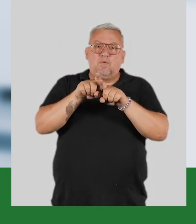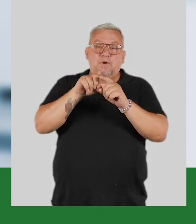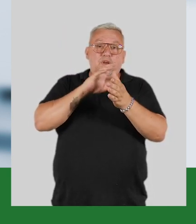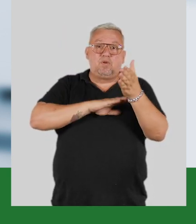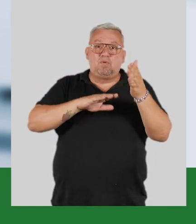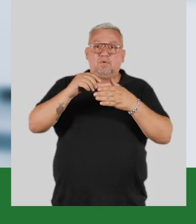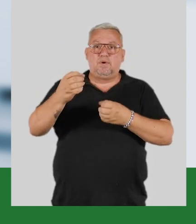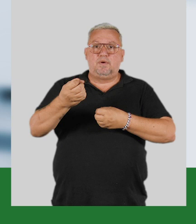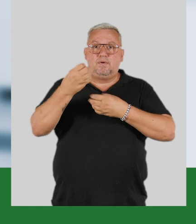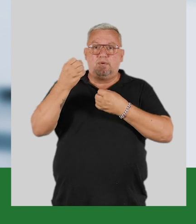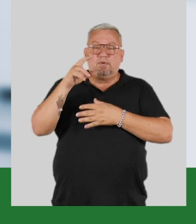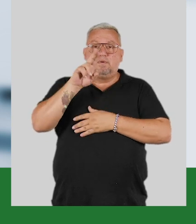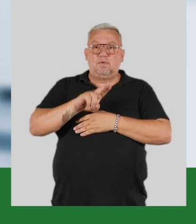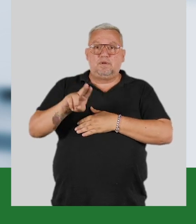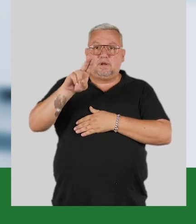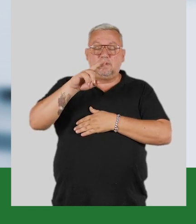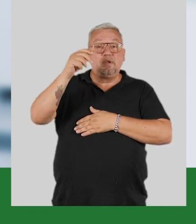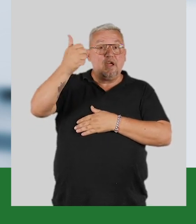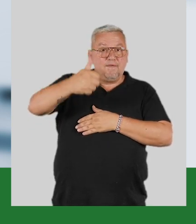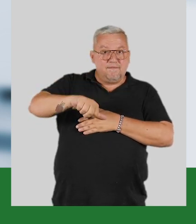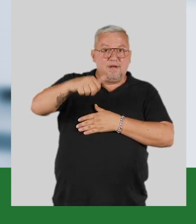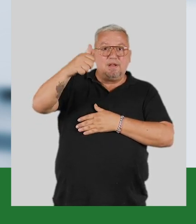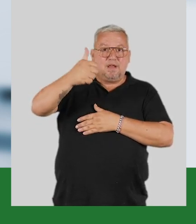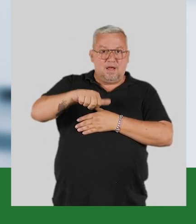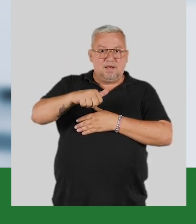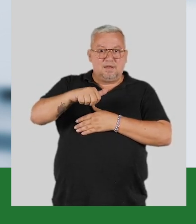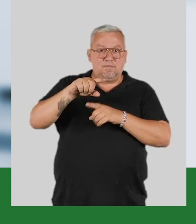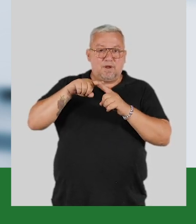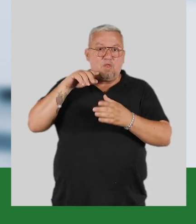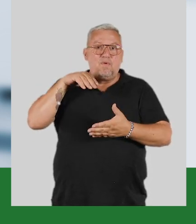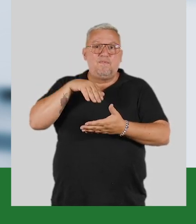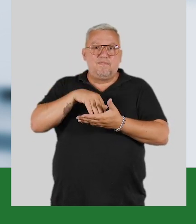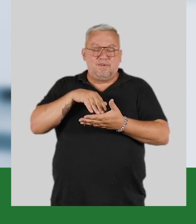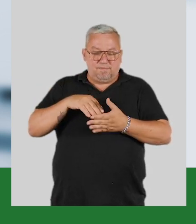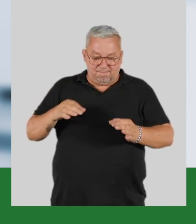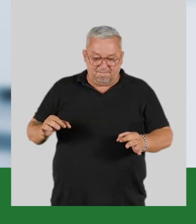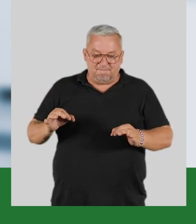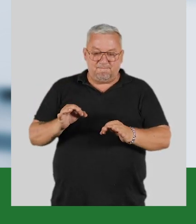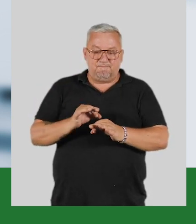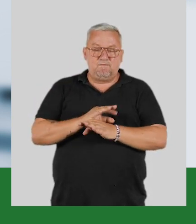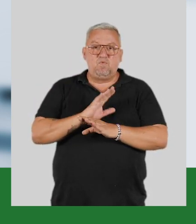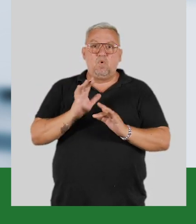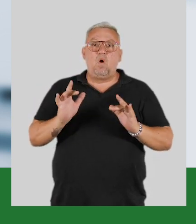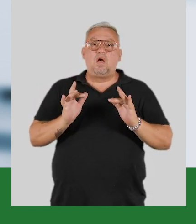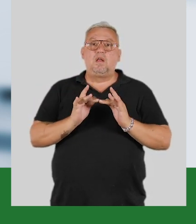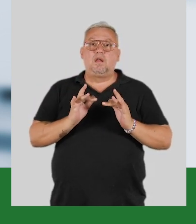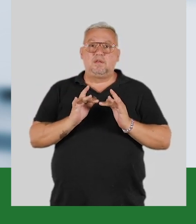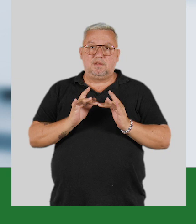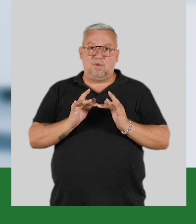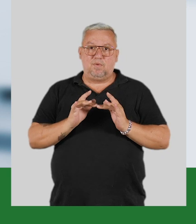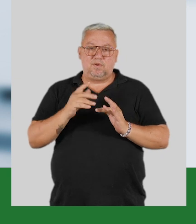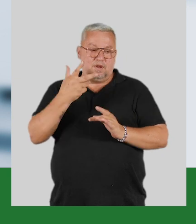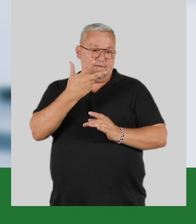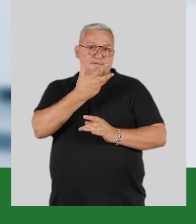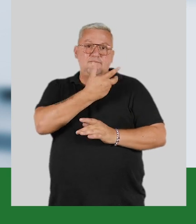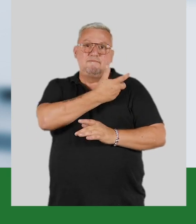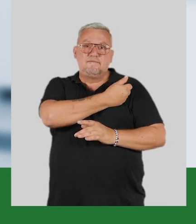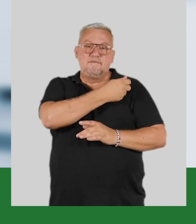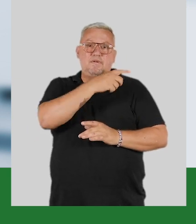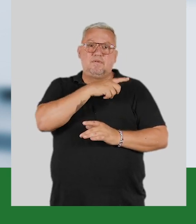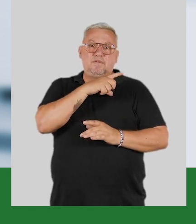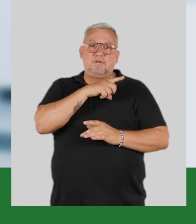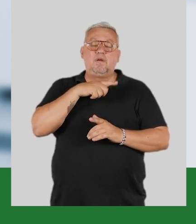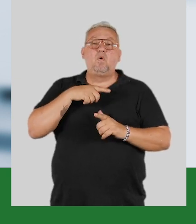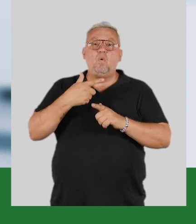essas informações são consolidadas e avaliadas para, por fim, se concluir qual é a relação causal que a vacina tem com